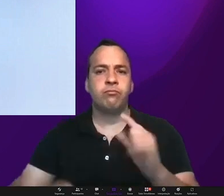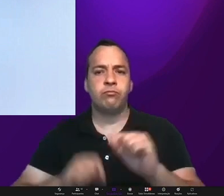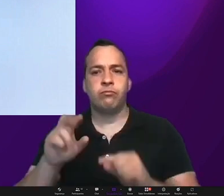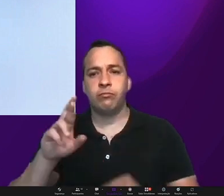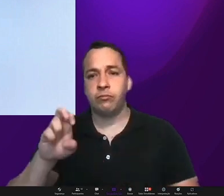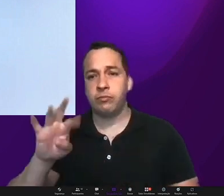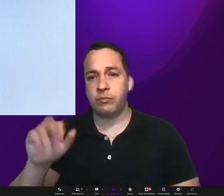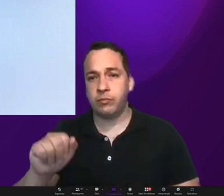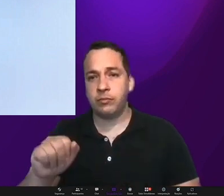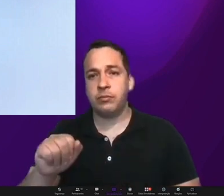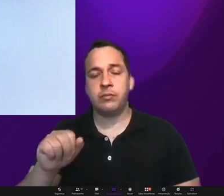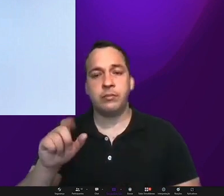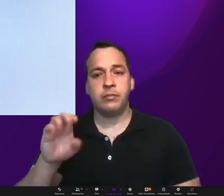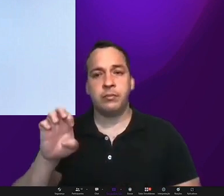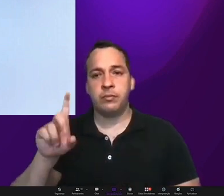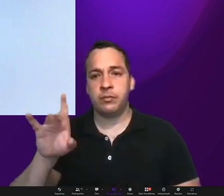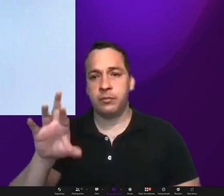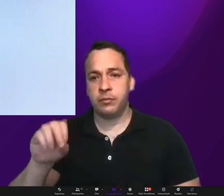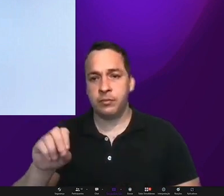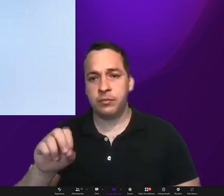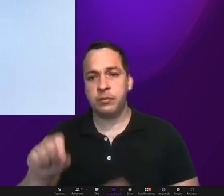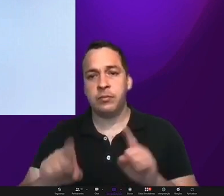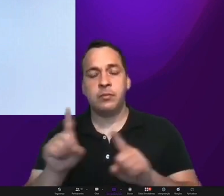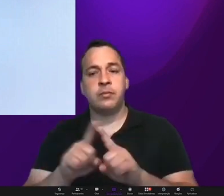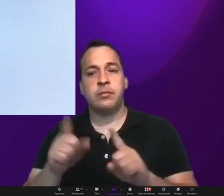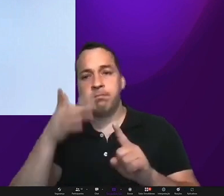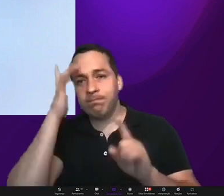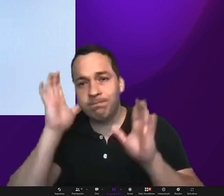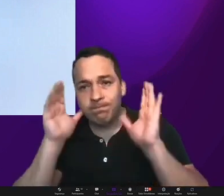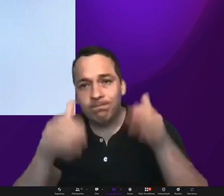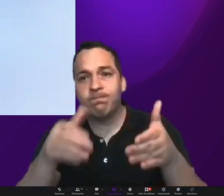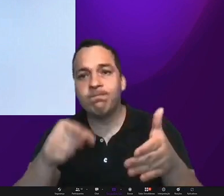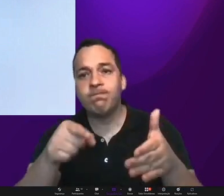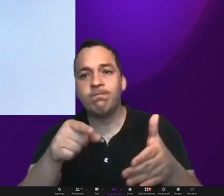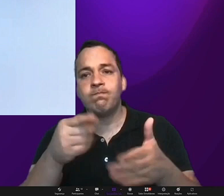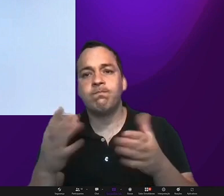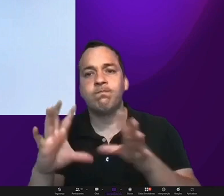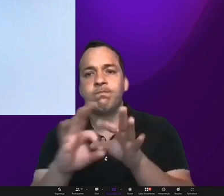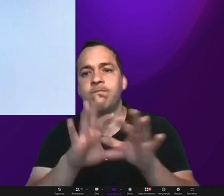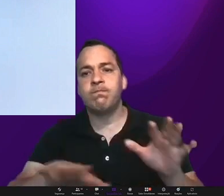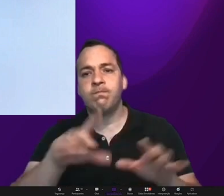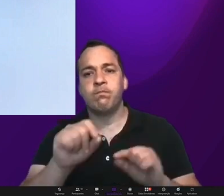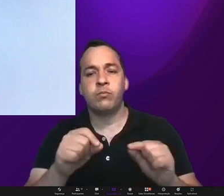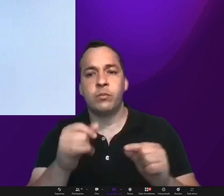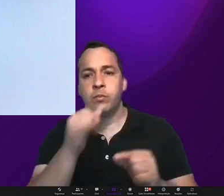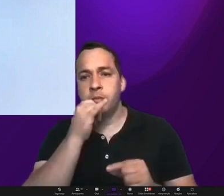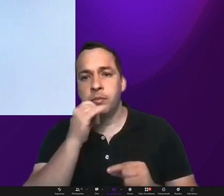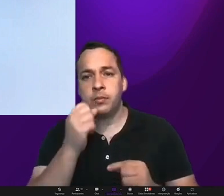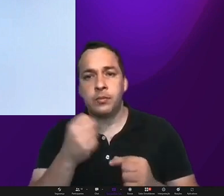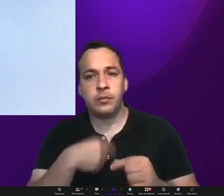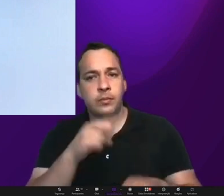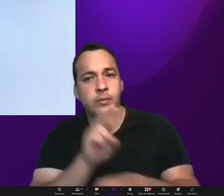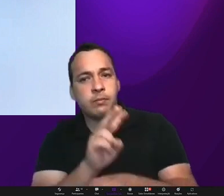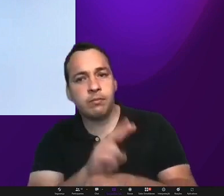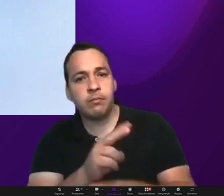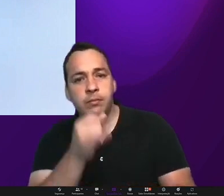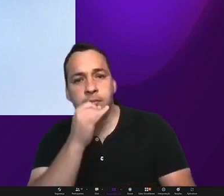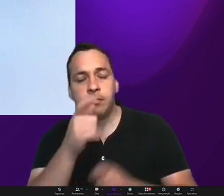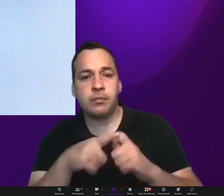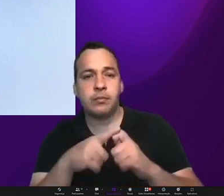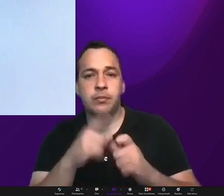Renata, de ter um nefrologista focado no contexto dos internistas, dos médicos dedicados aos